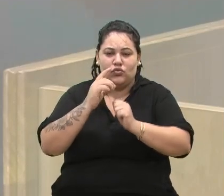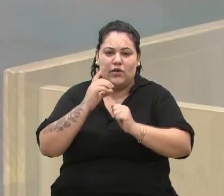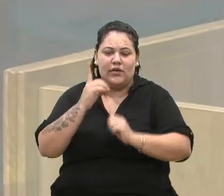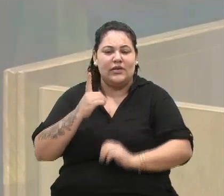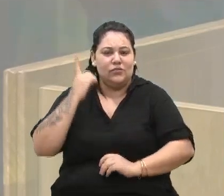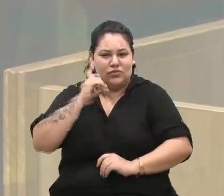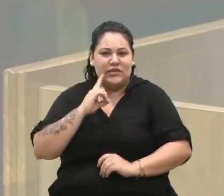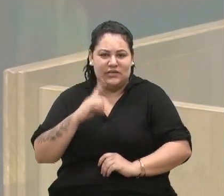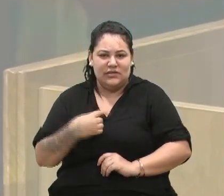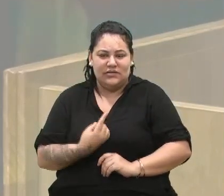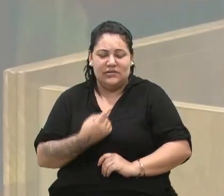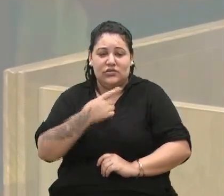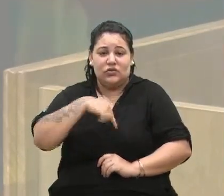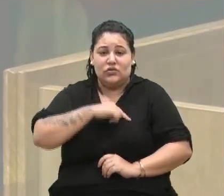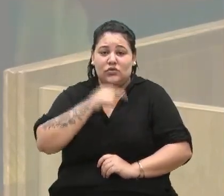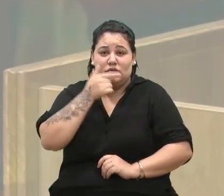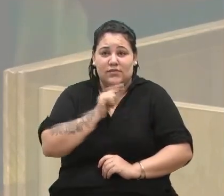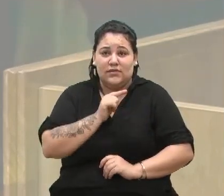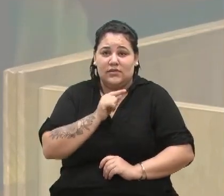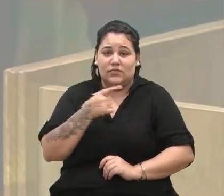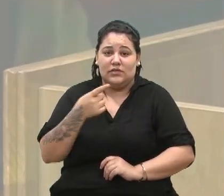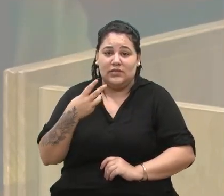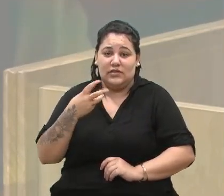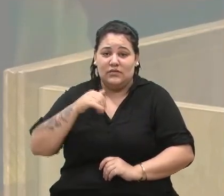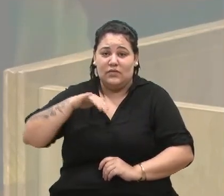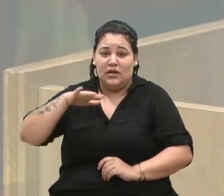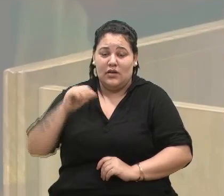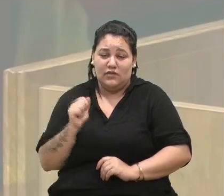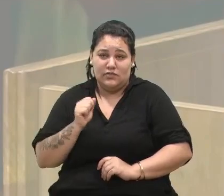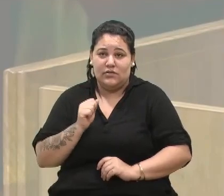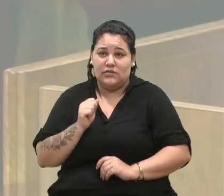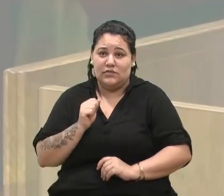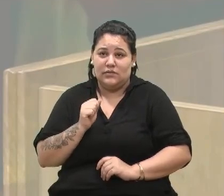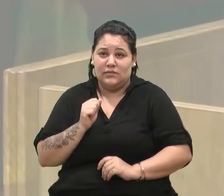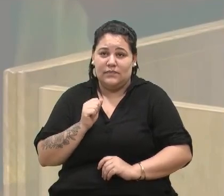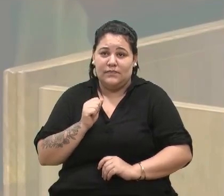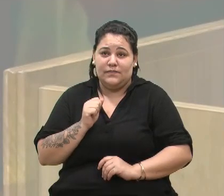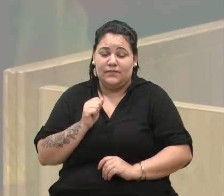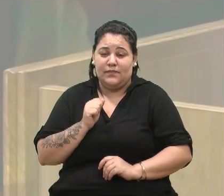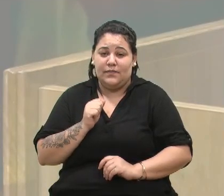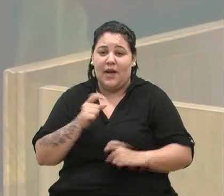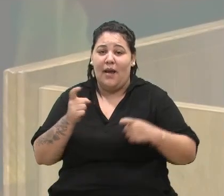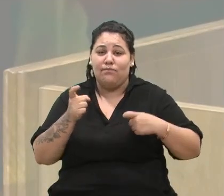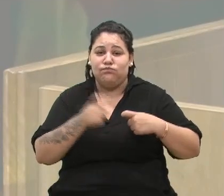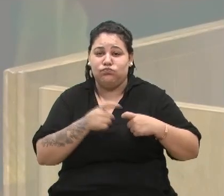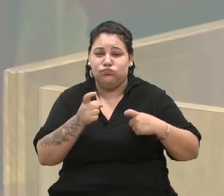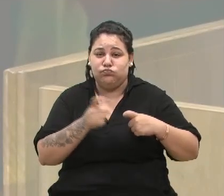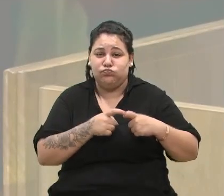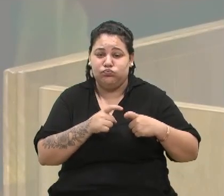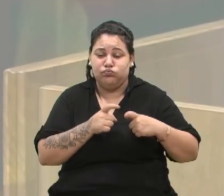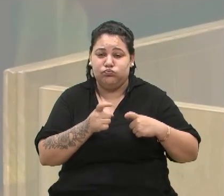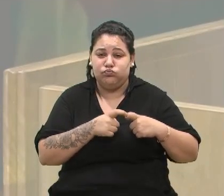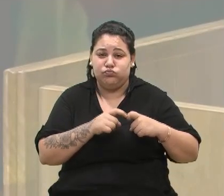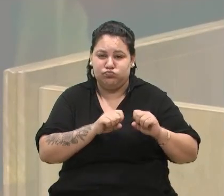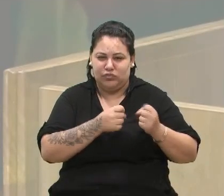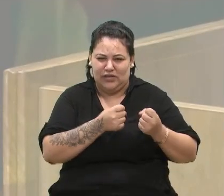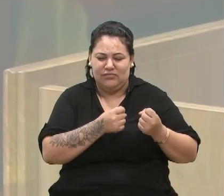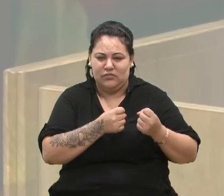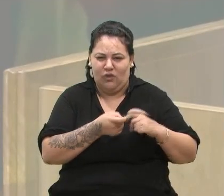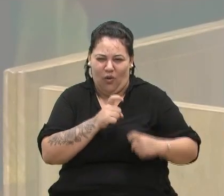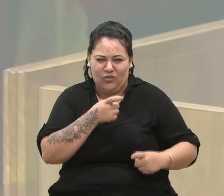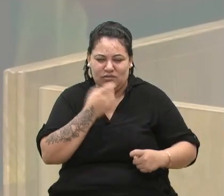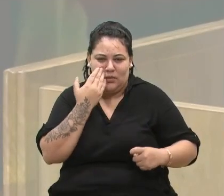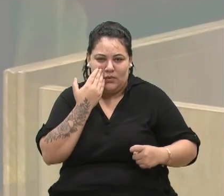conseguimos garantir 13 milhões a mais no teto de traumato-ortopedia no Hospital Pompeia, para minimizar o déficit das cirurgias